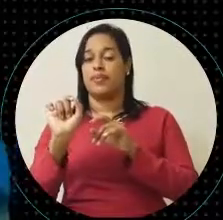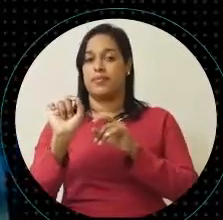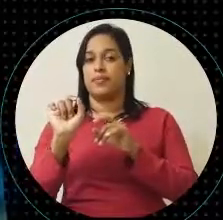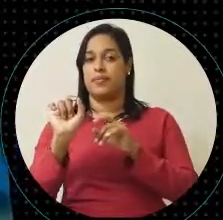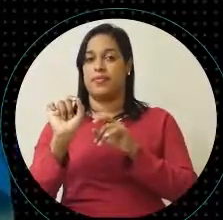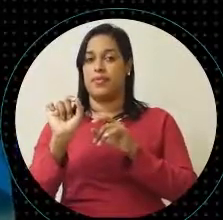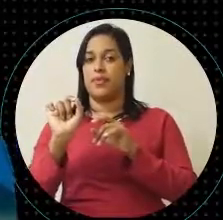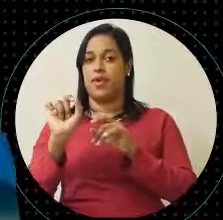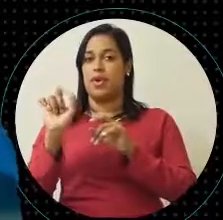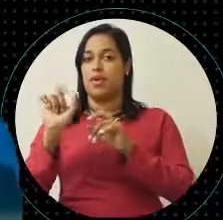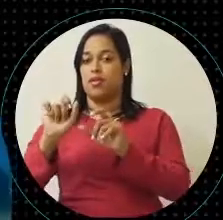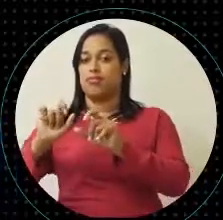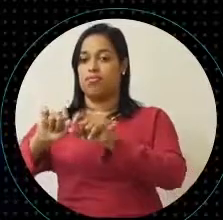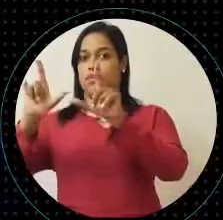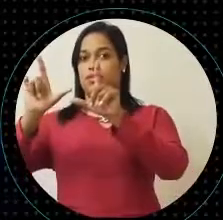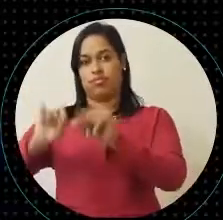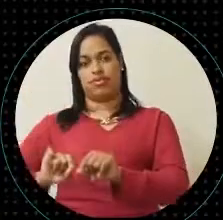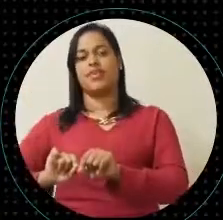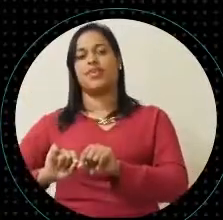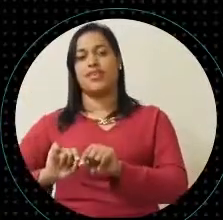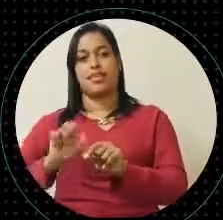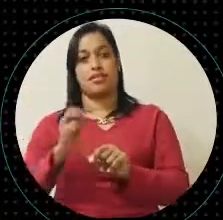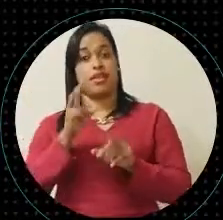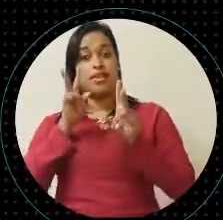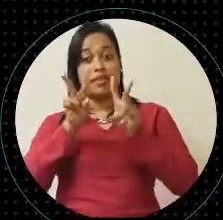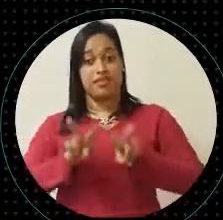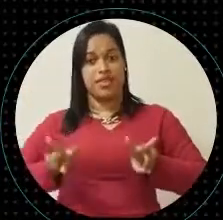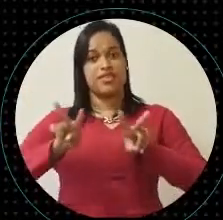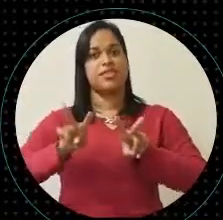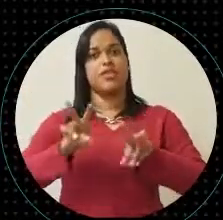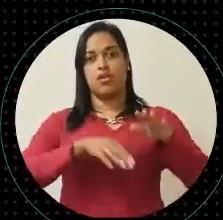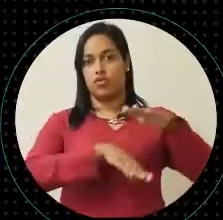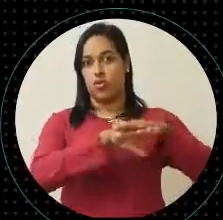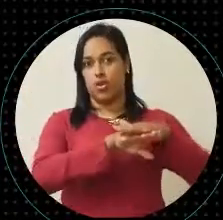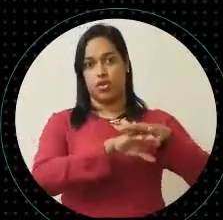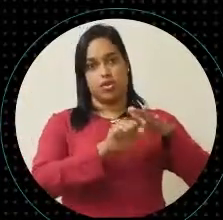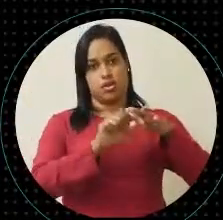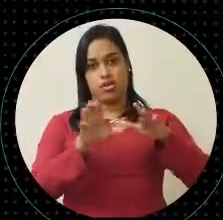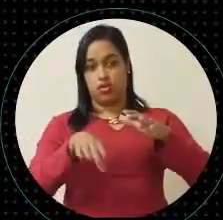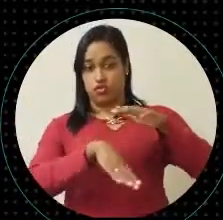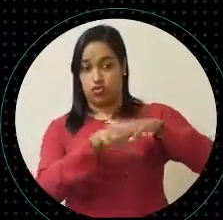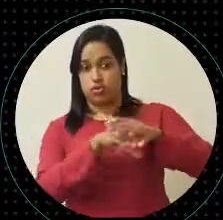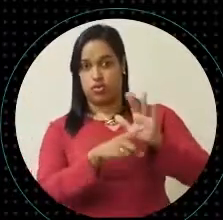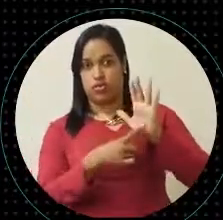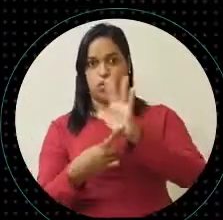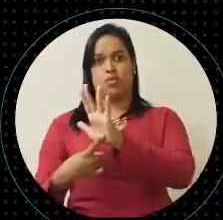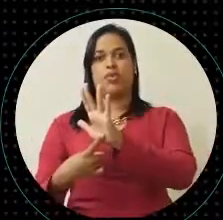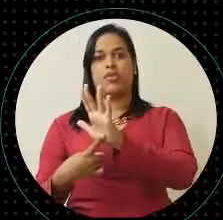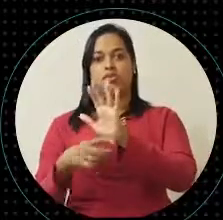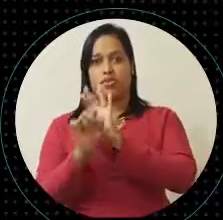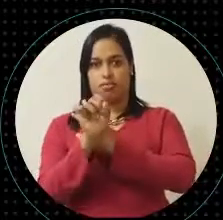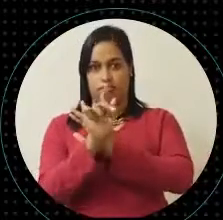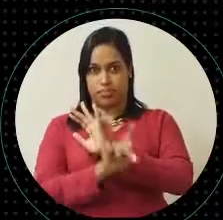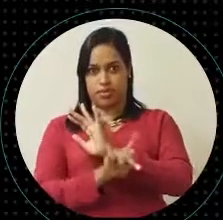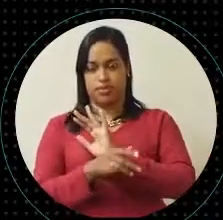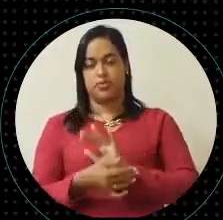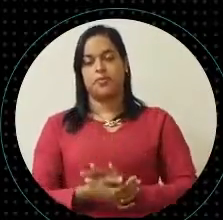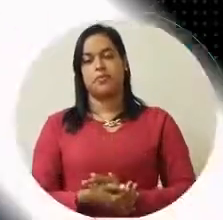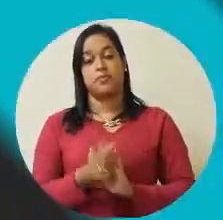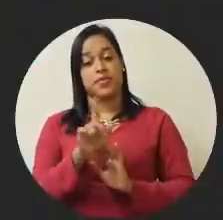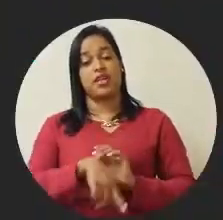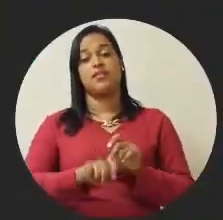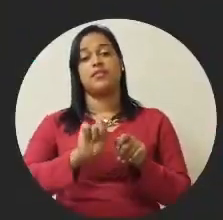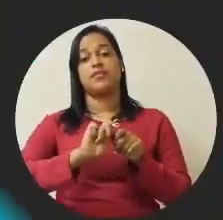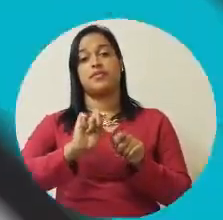um liga-desliga. Então, se o elemento está visível, ele esconde. Se o elemento está escondido, ele exibe. Então, ele